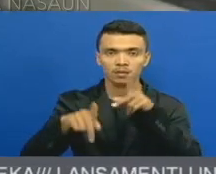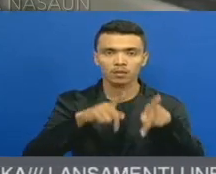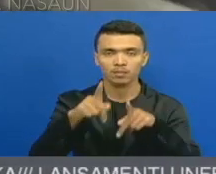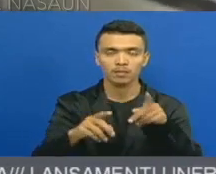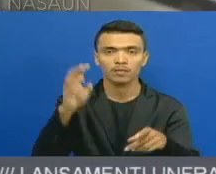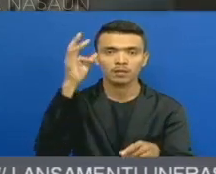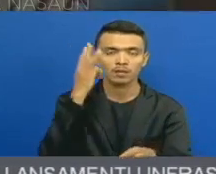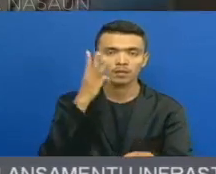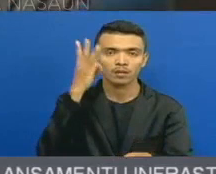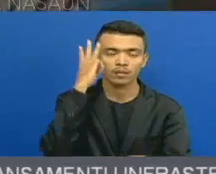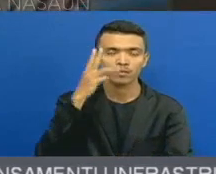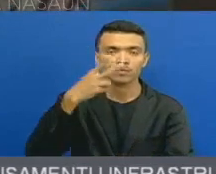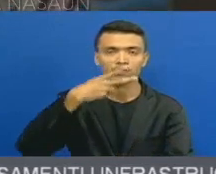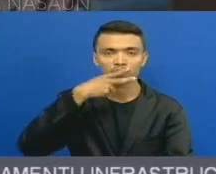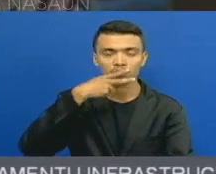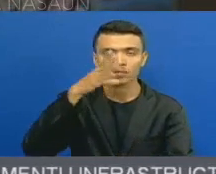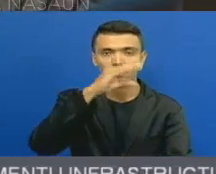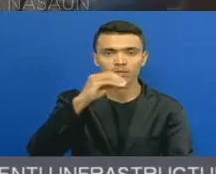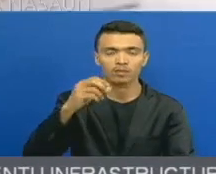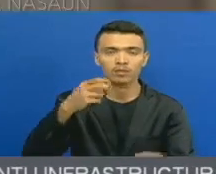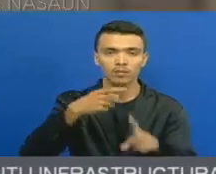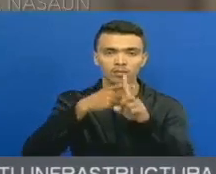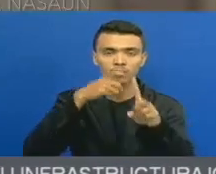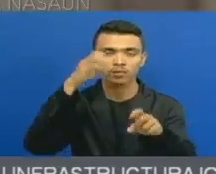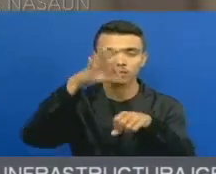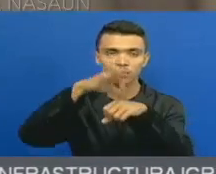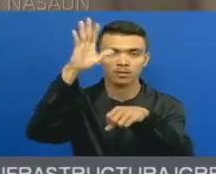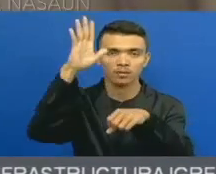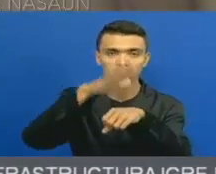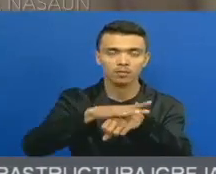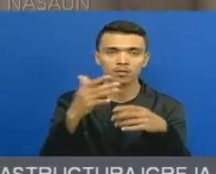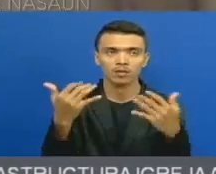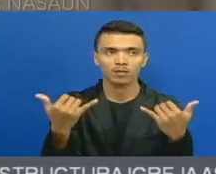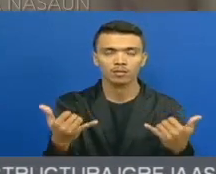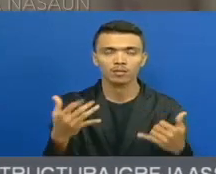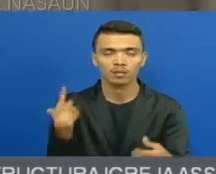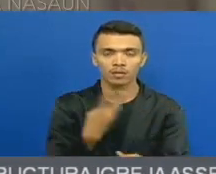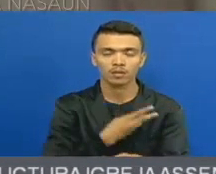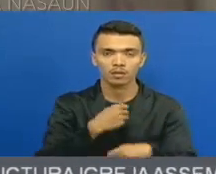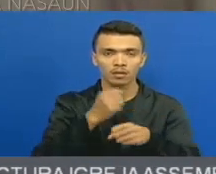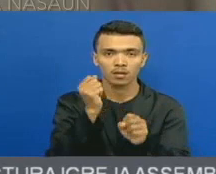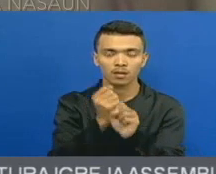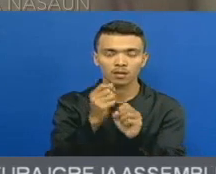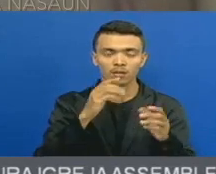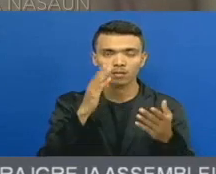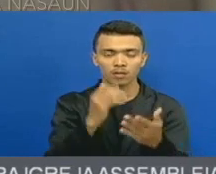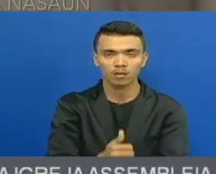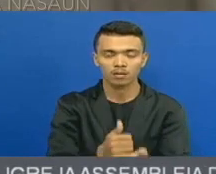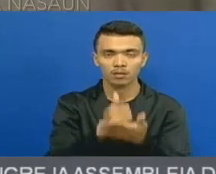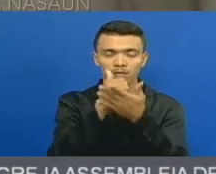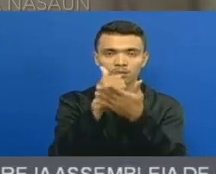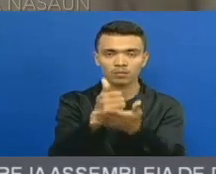consumo álcool, fuma tabaco no russi susu. Agora da Rauni, está se ralo na intervenção, agora extrai lá a